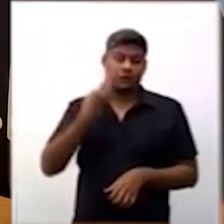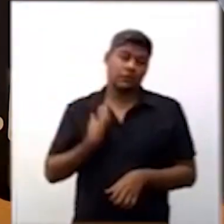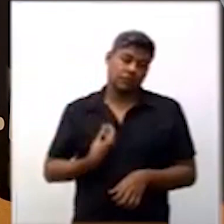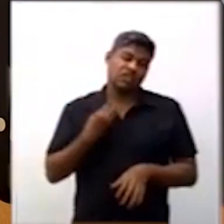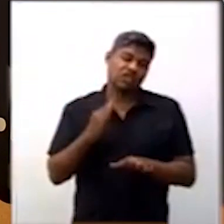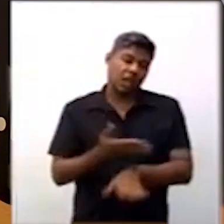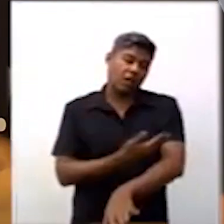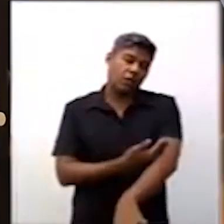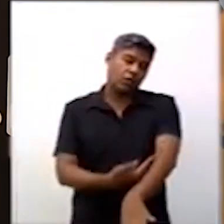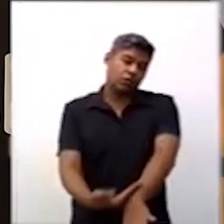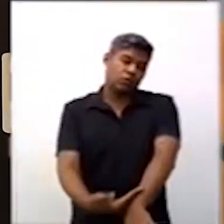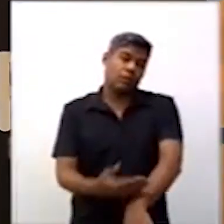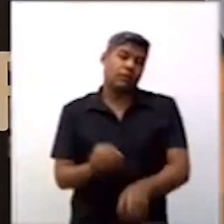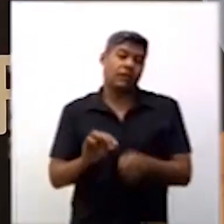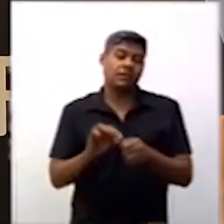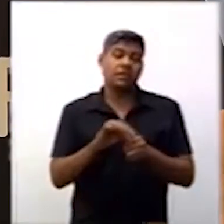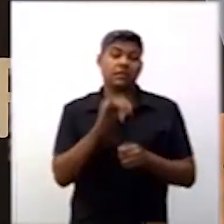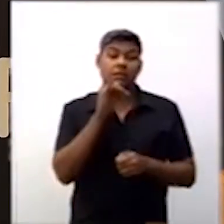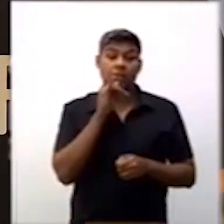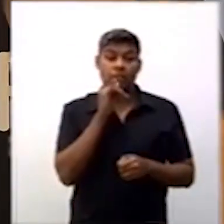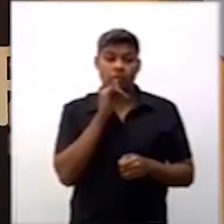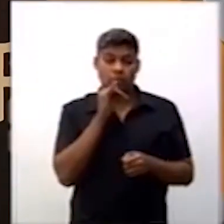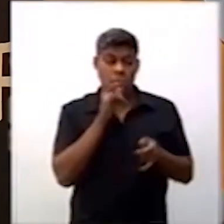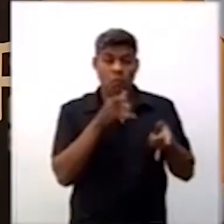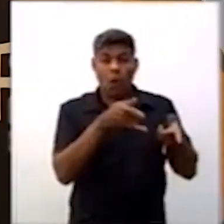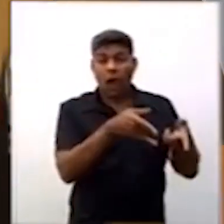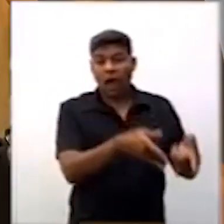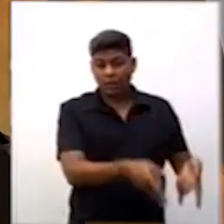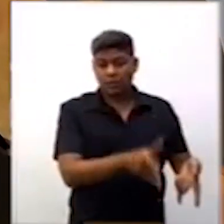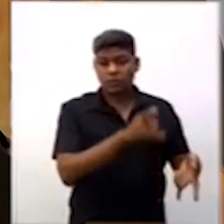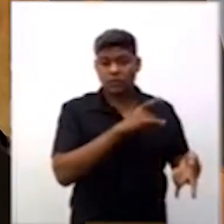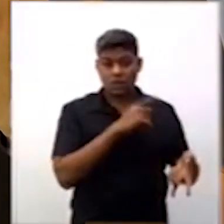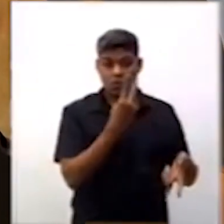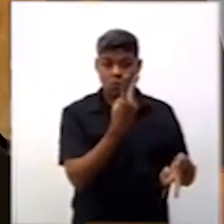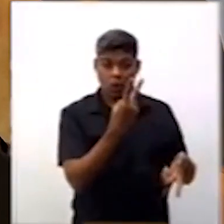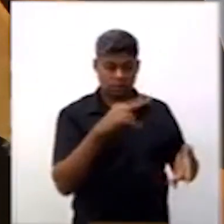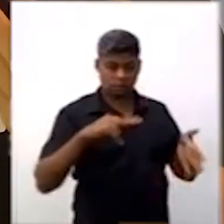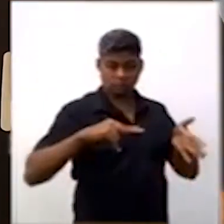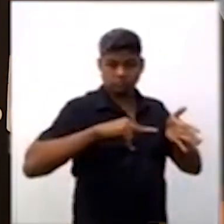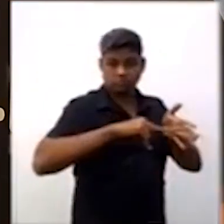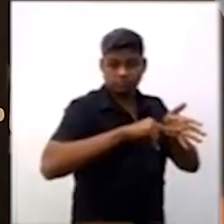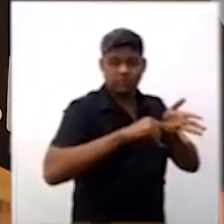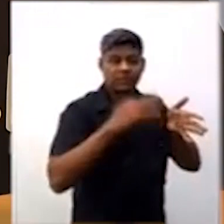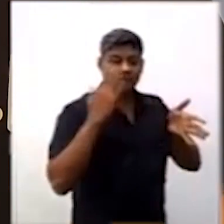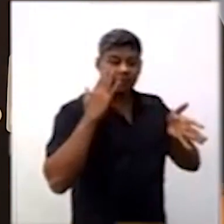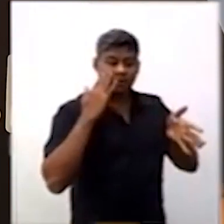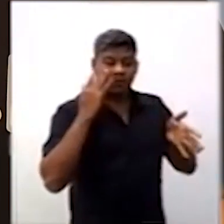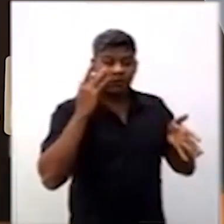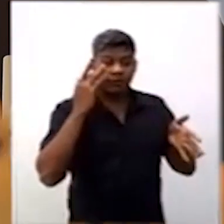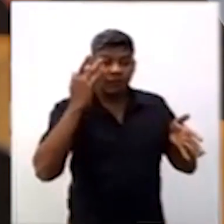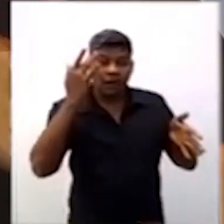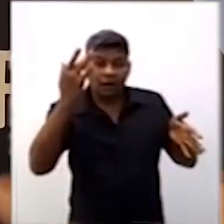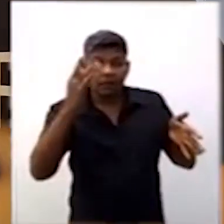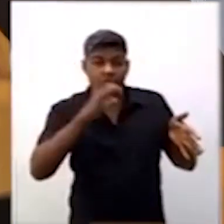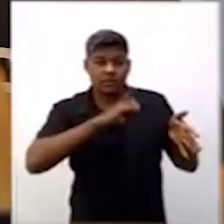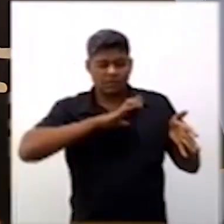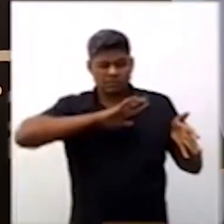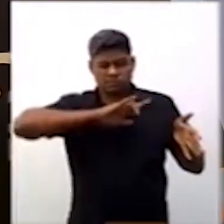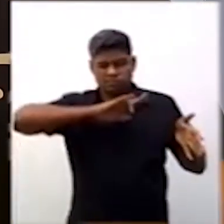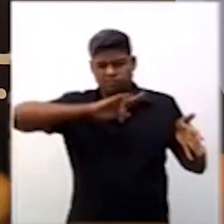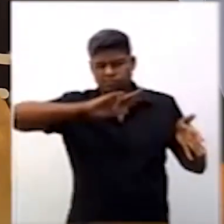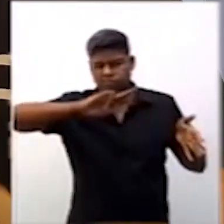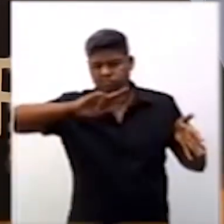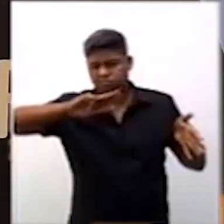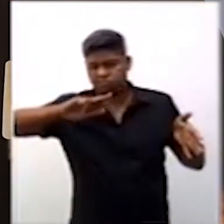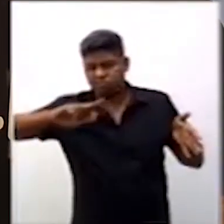acostumado a fazer. Imagina que no seu quarto tem uma única tomada e a gente sabe que facilmente a gente tem mais de um